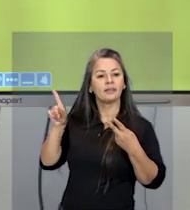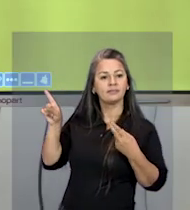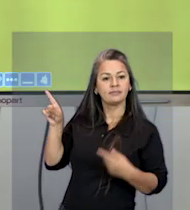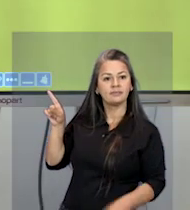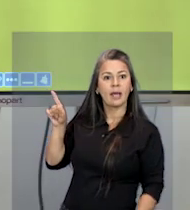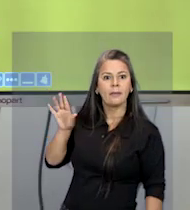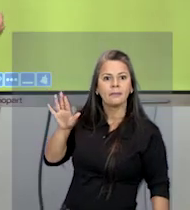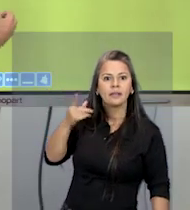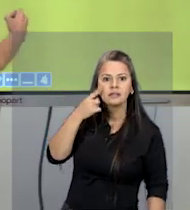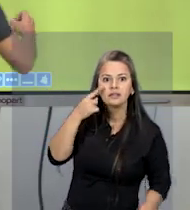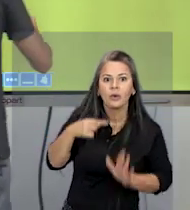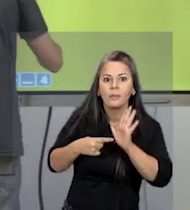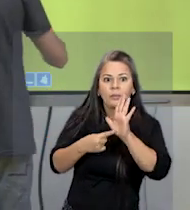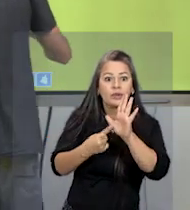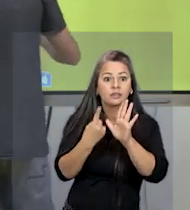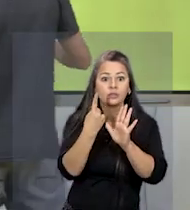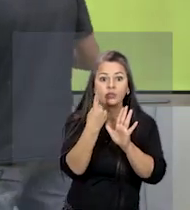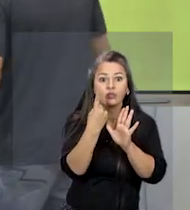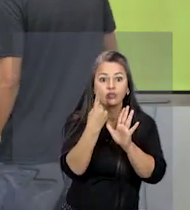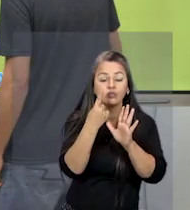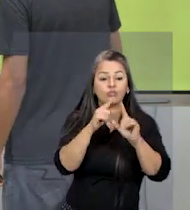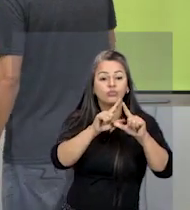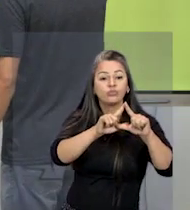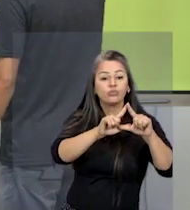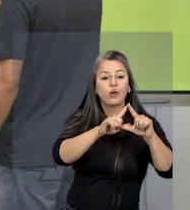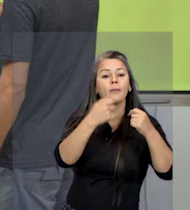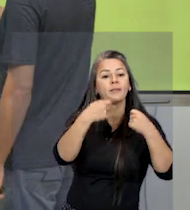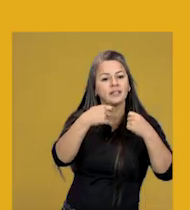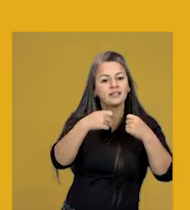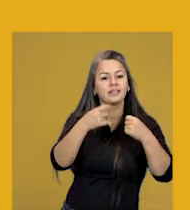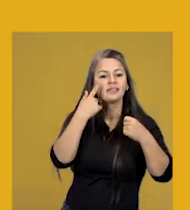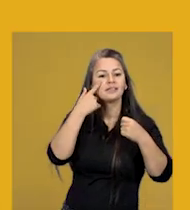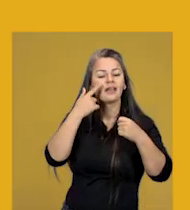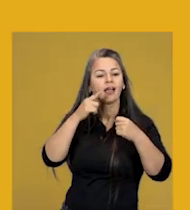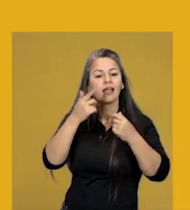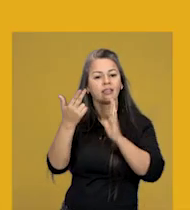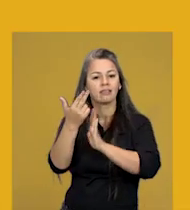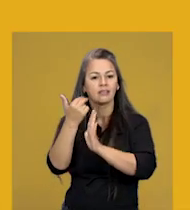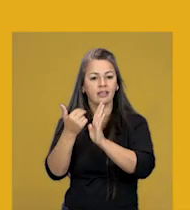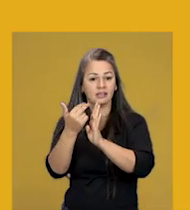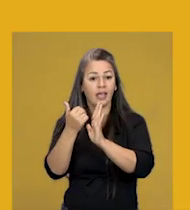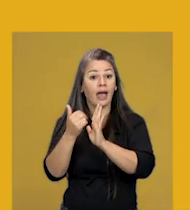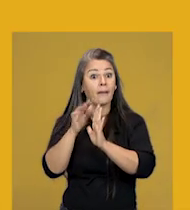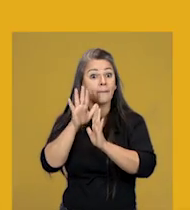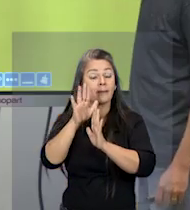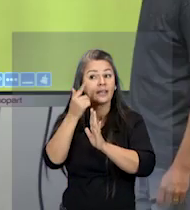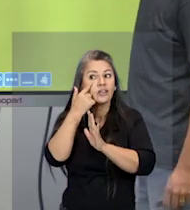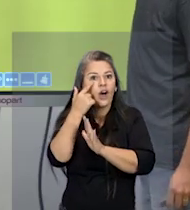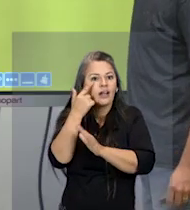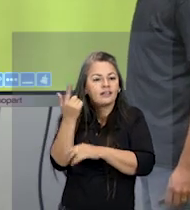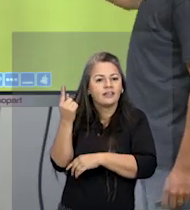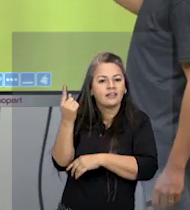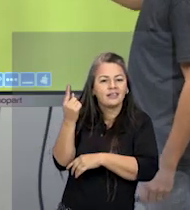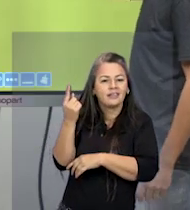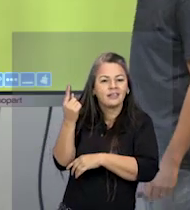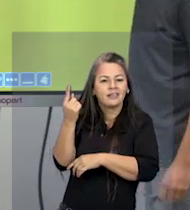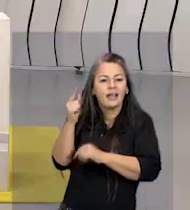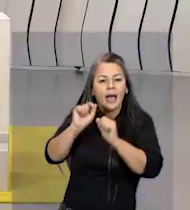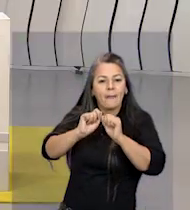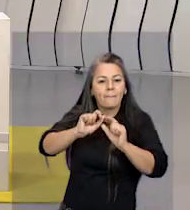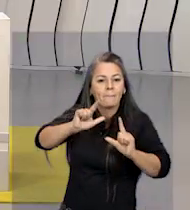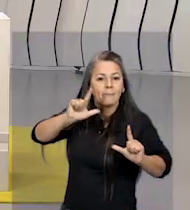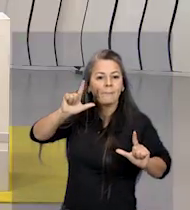triângulo. Então, vou desenhar o outro aqui para vocês. 1/3, ou seja, se é